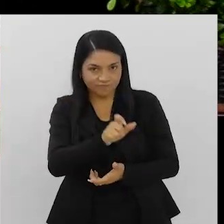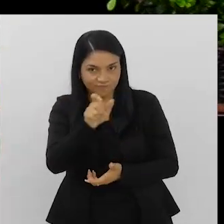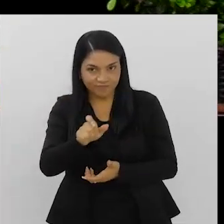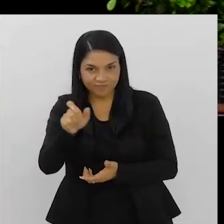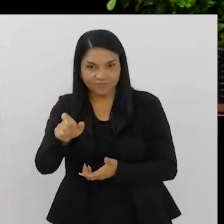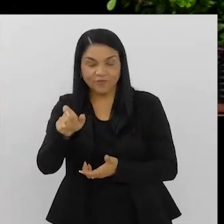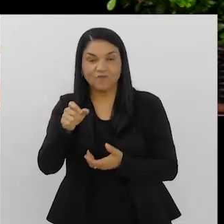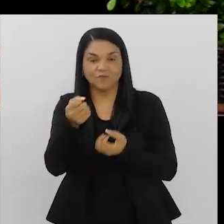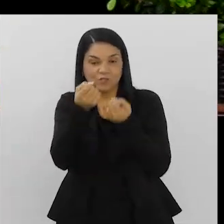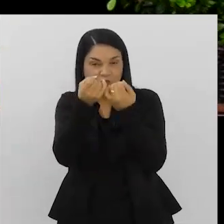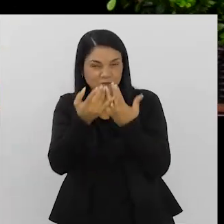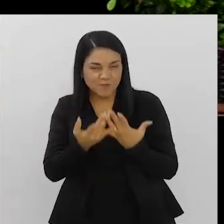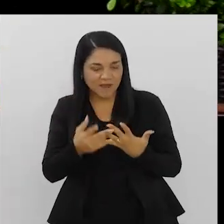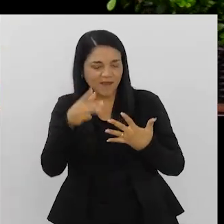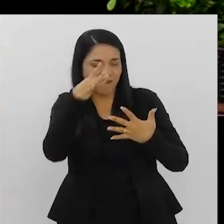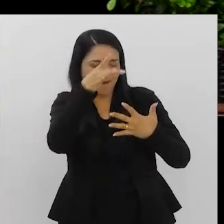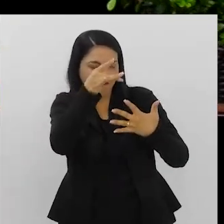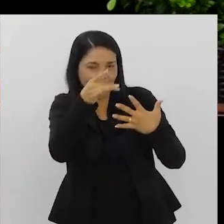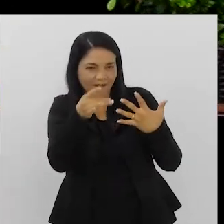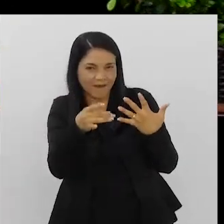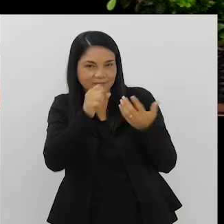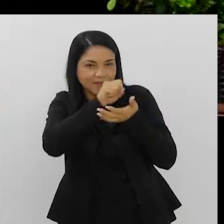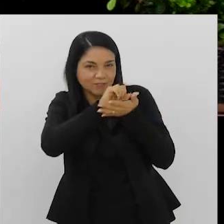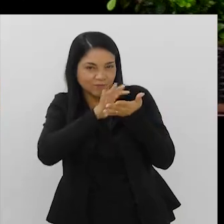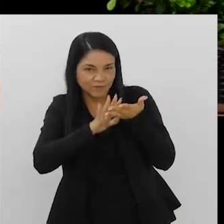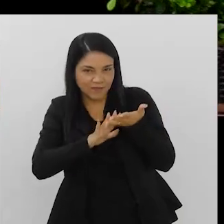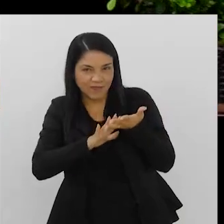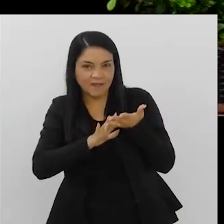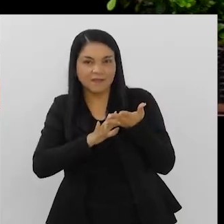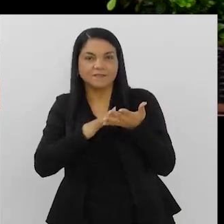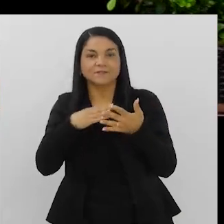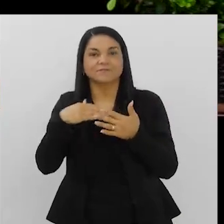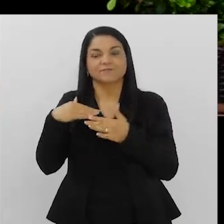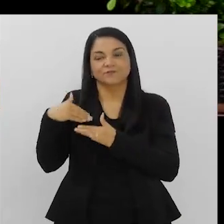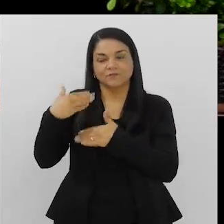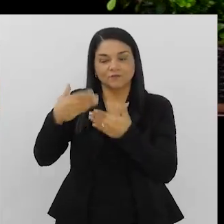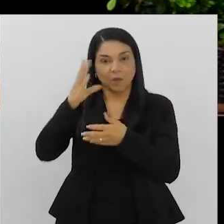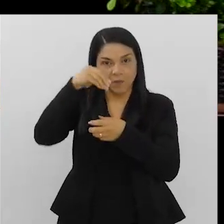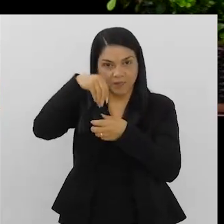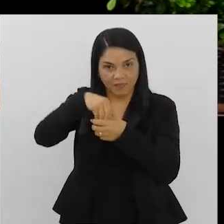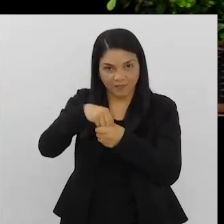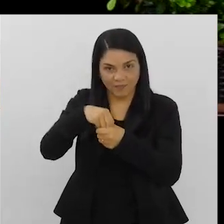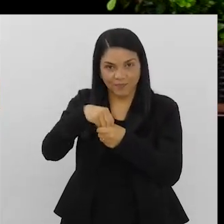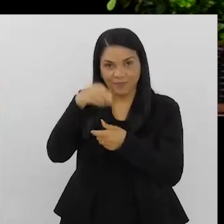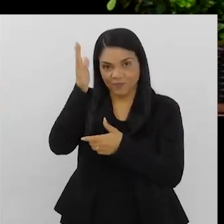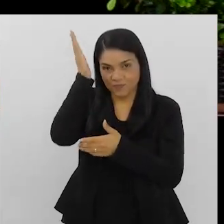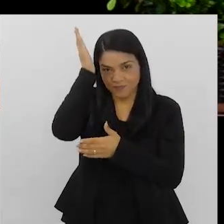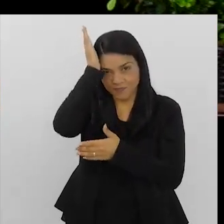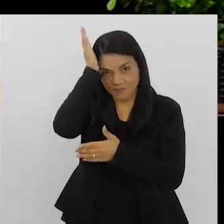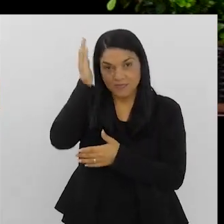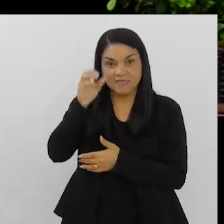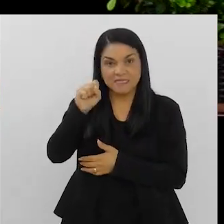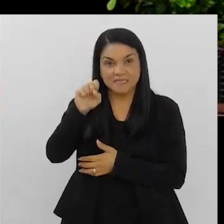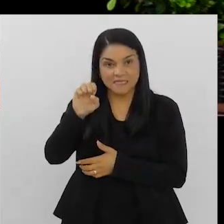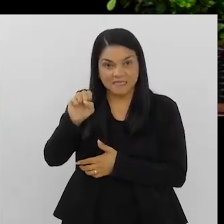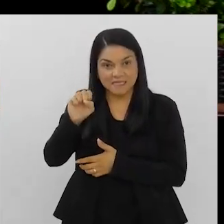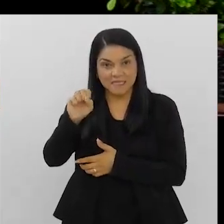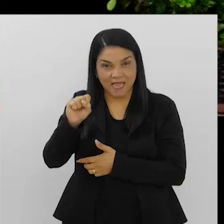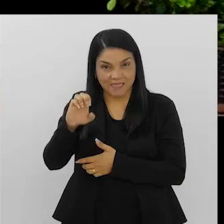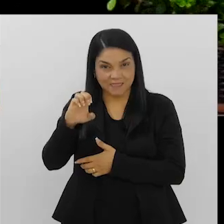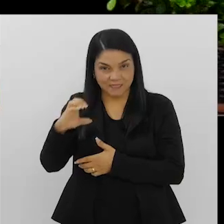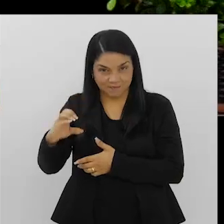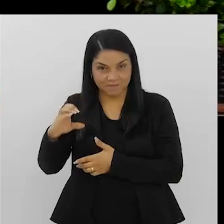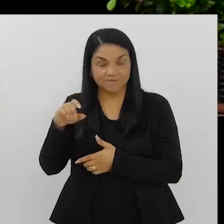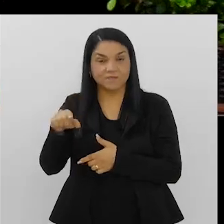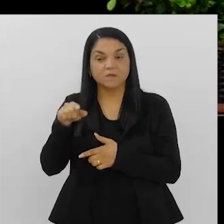poder falar um pouquinho sobre cada atividade que a gente faz, né? Que a gente desenvolve. A gente está contribuindo para